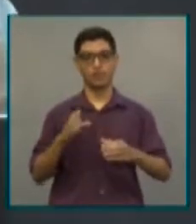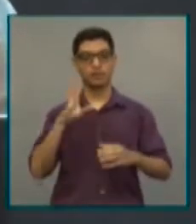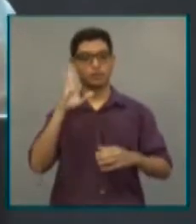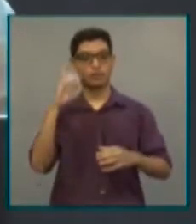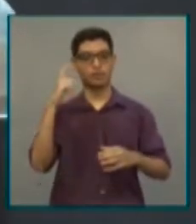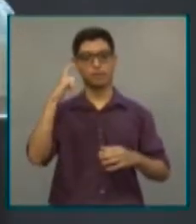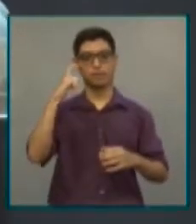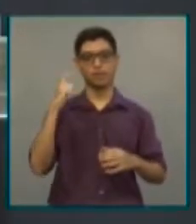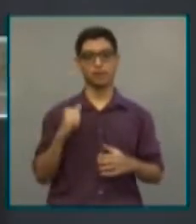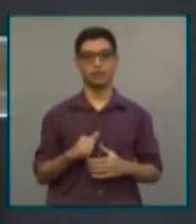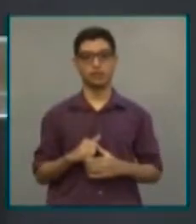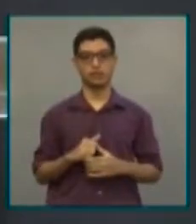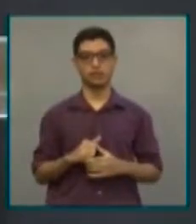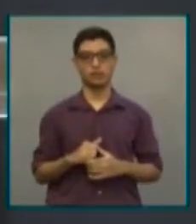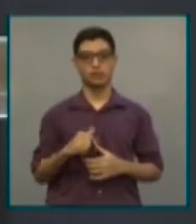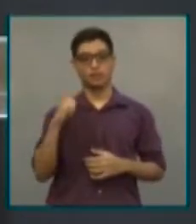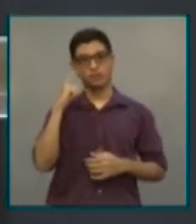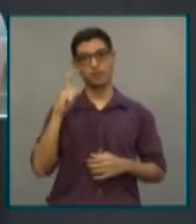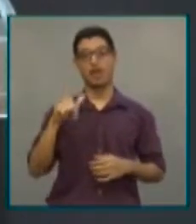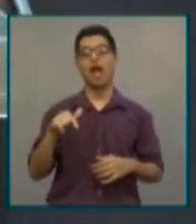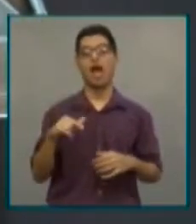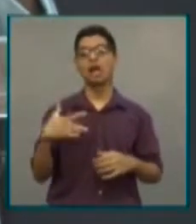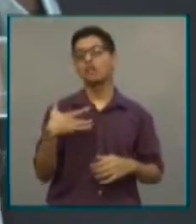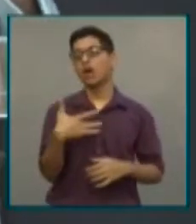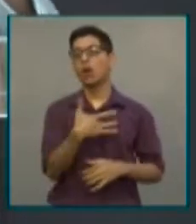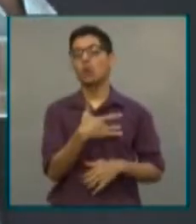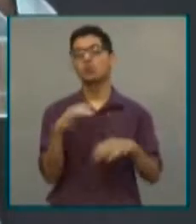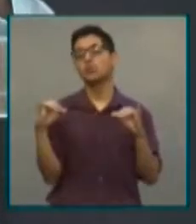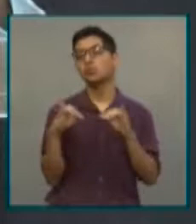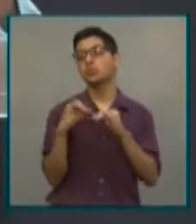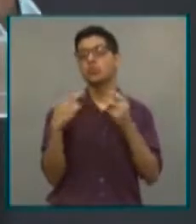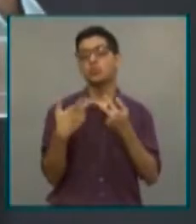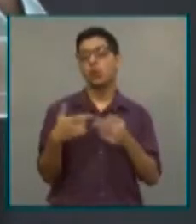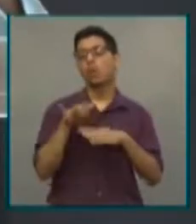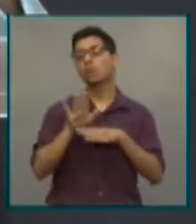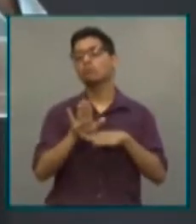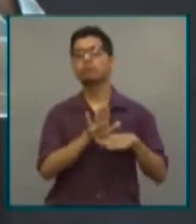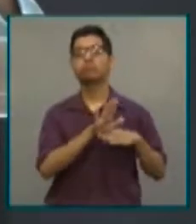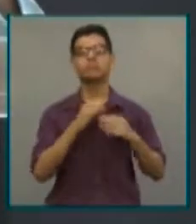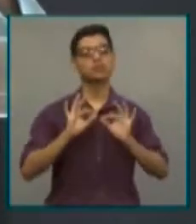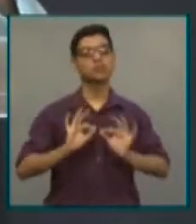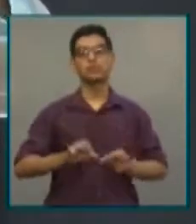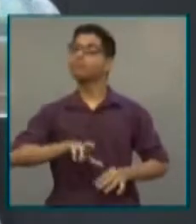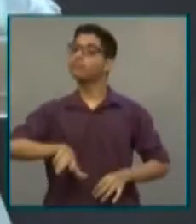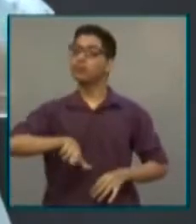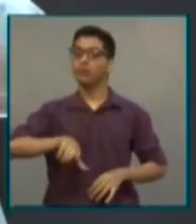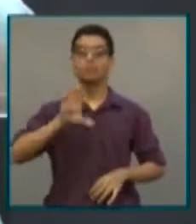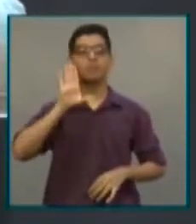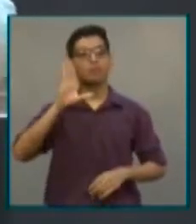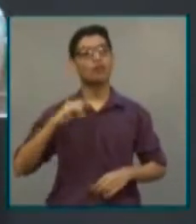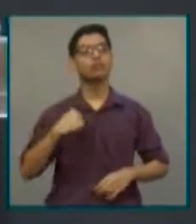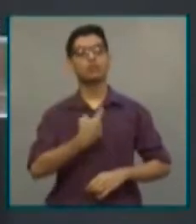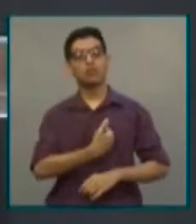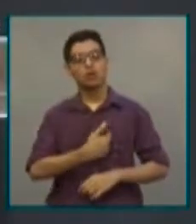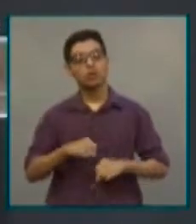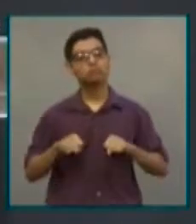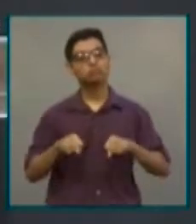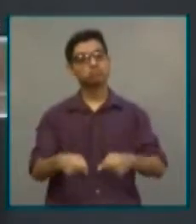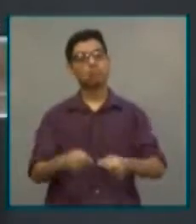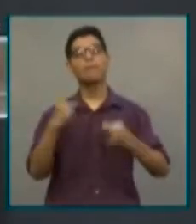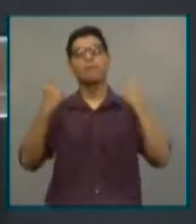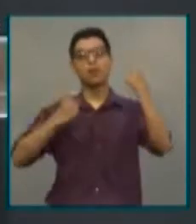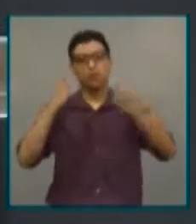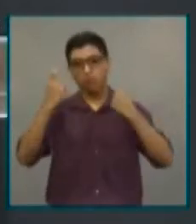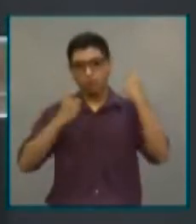de sapato. Precisamos ter uma Caixa de Assistência forte, preocupada, com esse advogado que